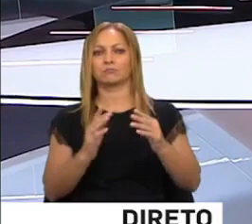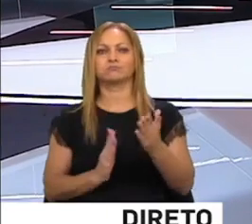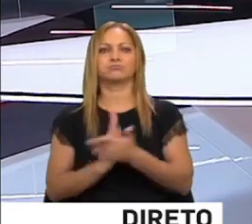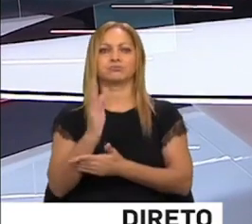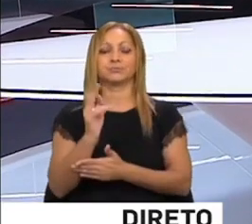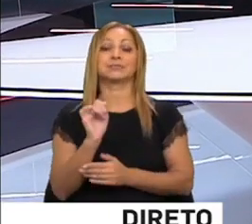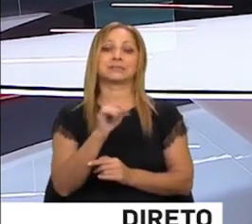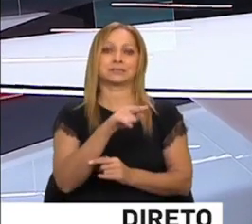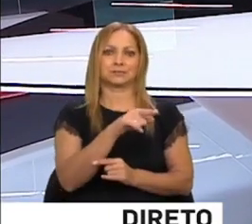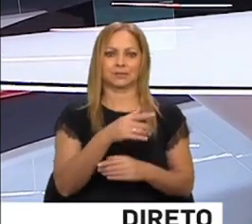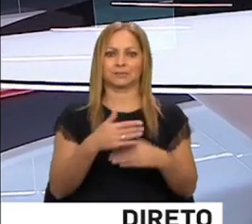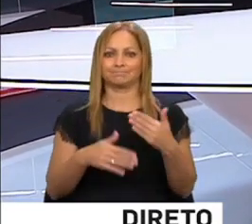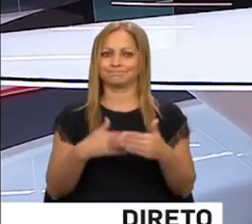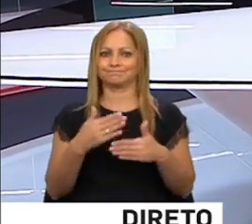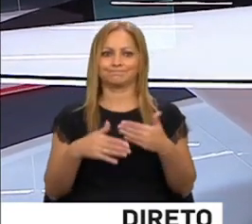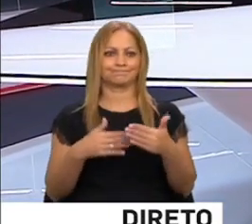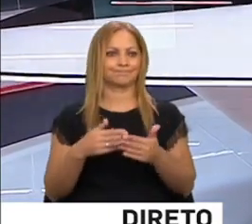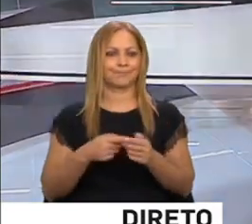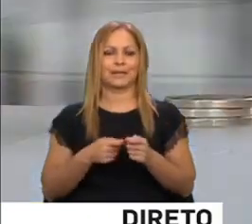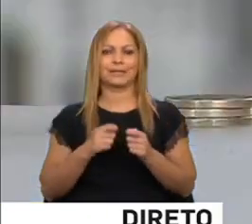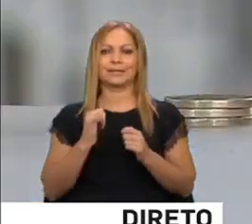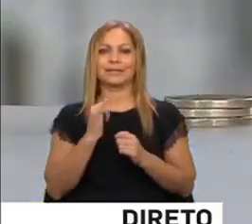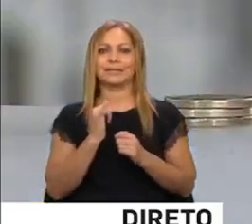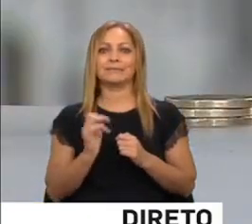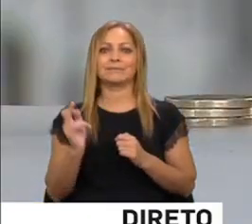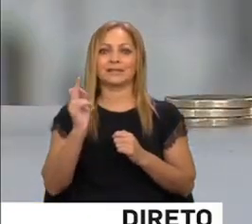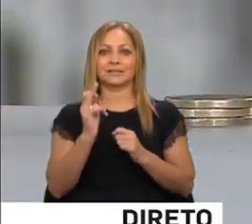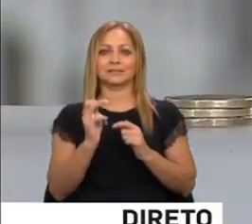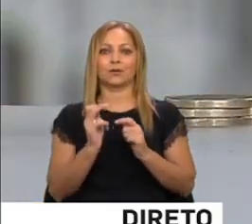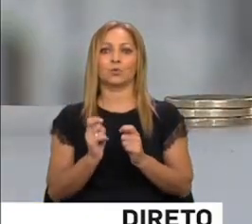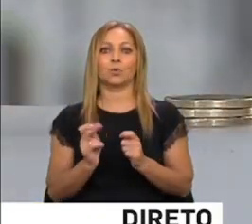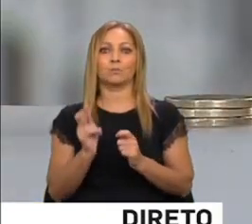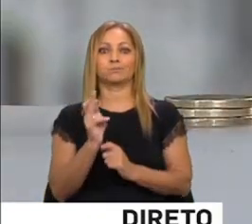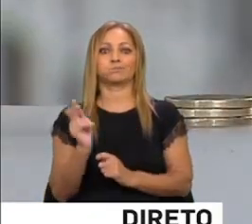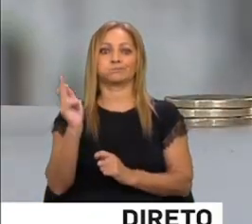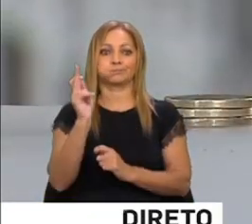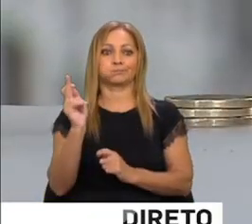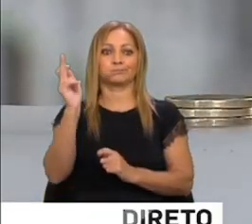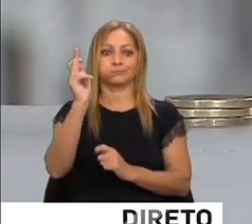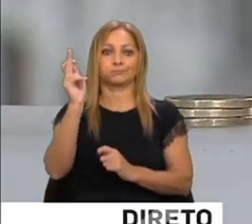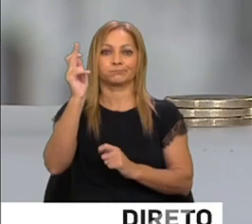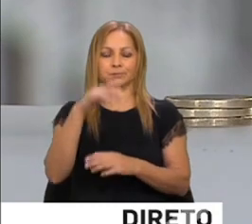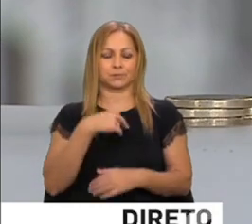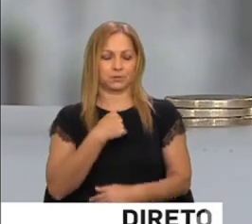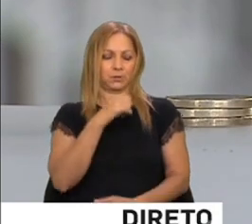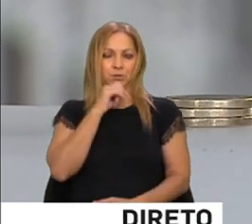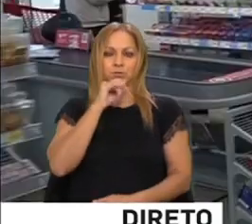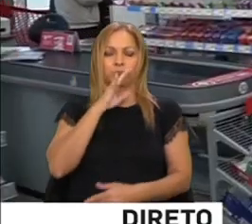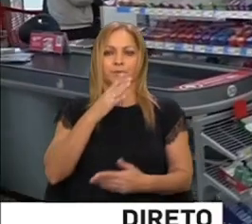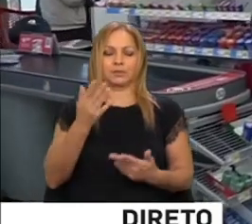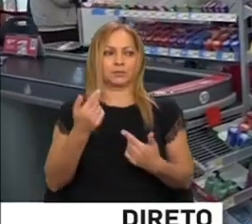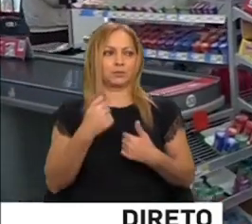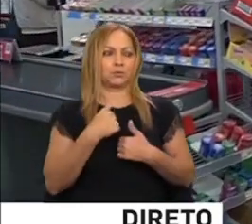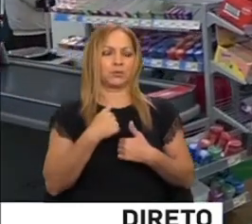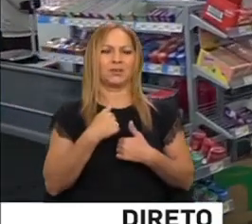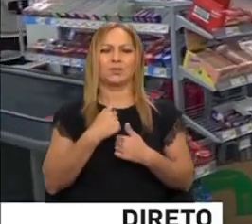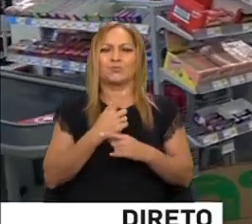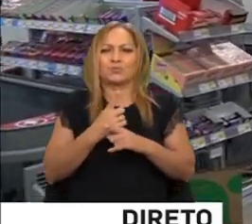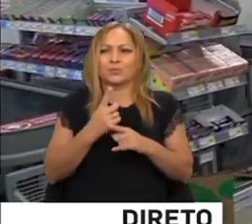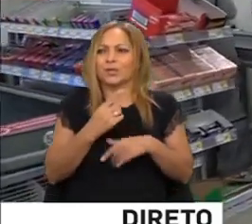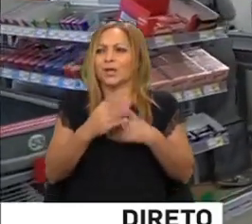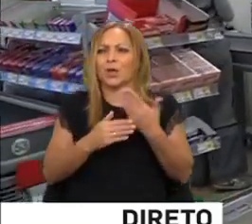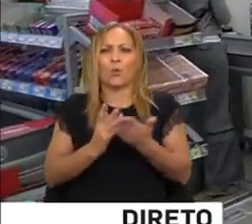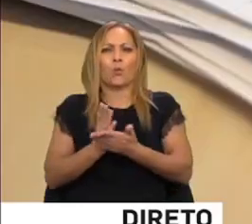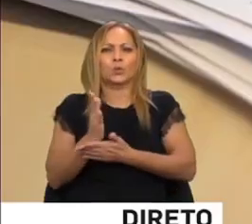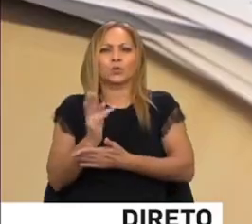sido um pouco esta persistência ah da inflação e eu também digo surpreendente porque quando olhamos para o que é que poderá estar a alimentar isto fala-se muito por